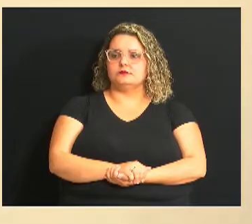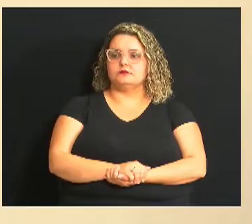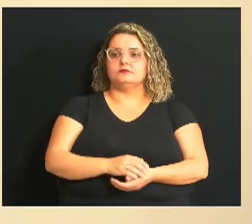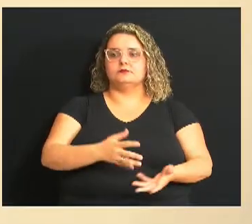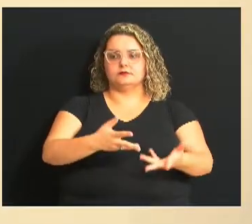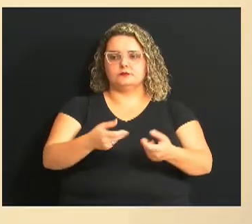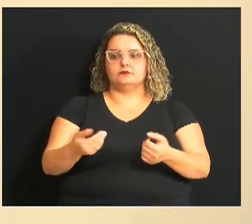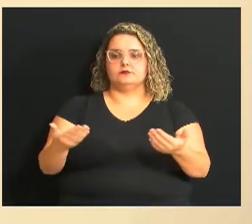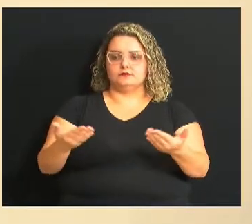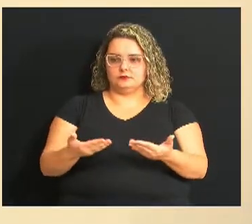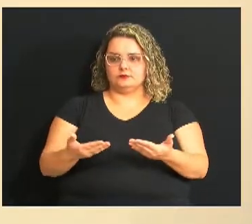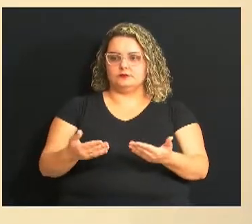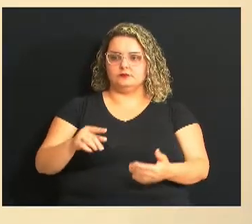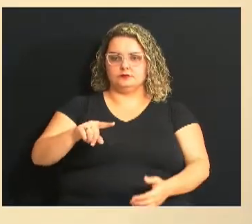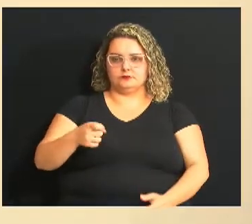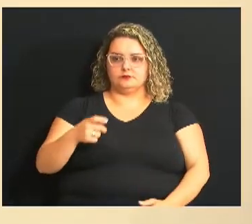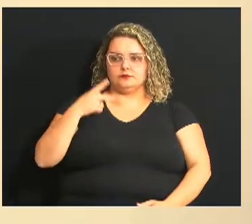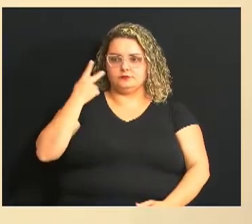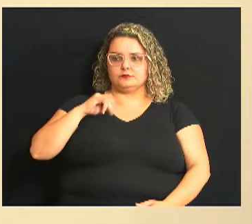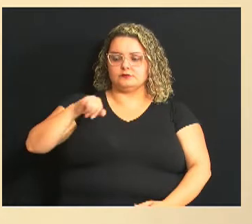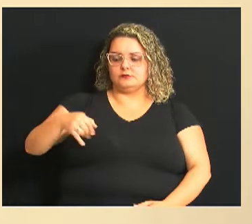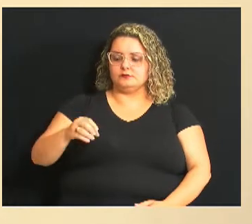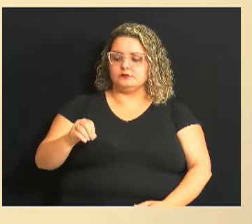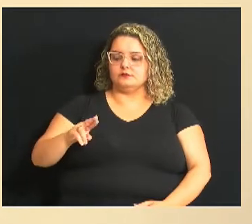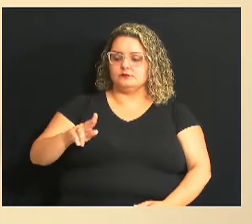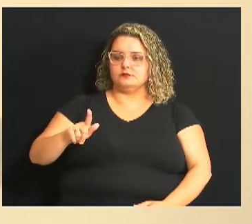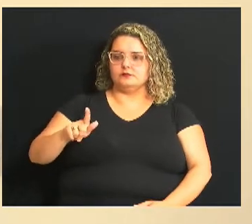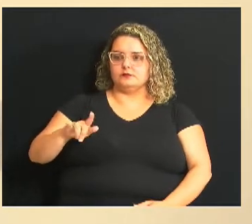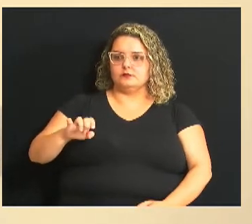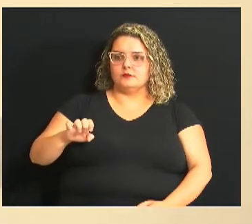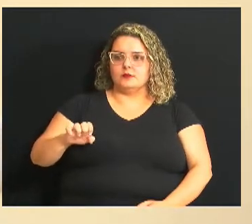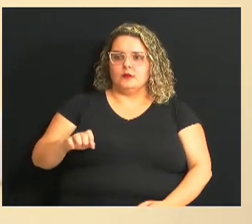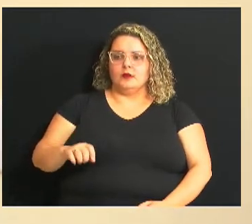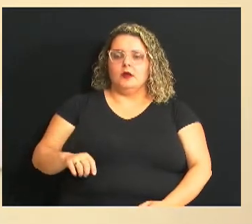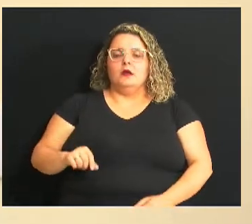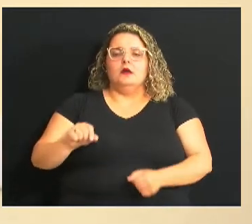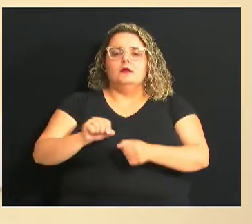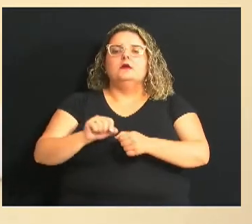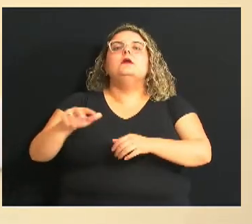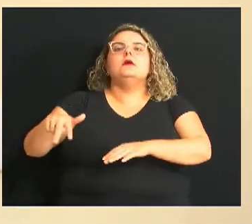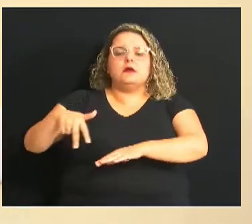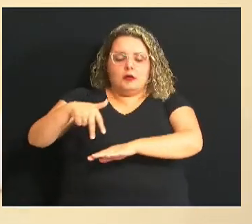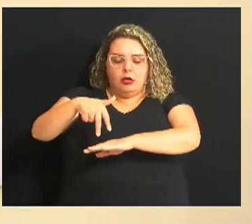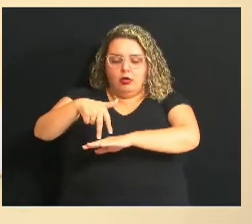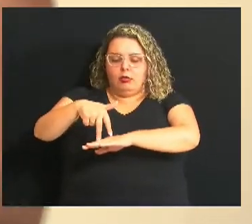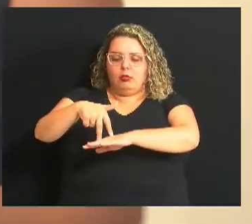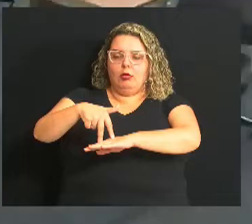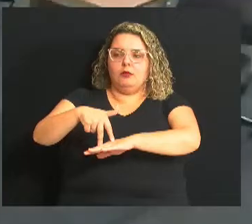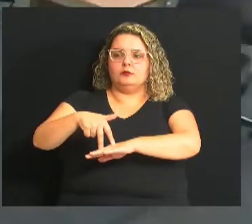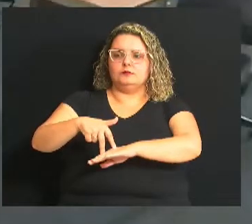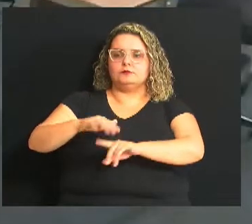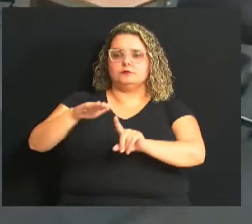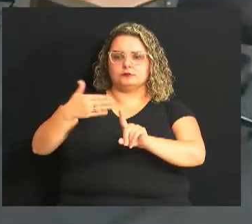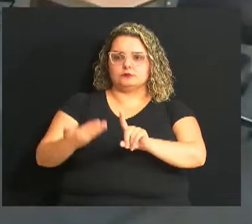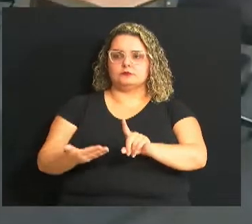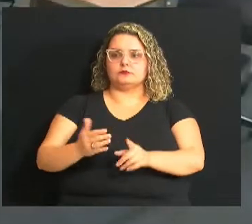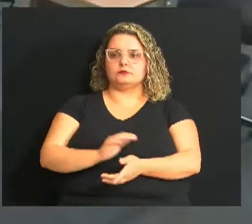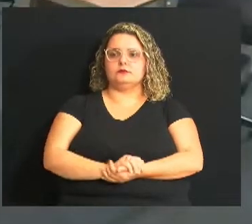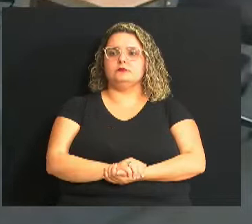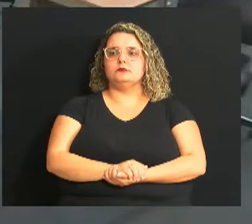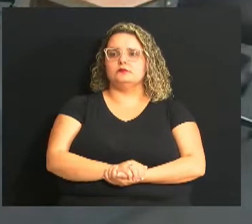Convidamos agora o ex-vereador Jorge da Farmácia para fazer uso da palavra para sua homenagem.